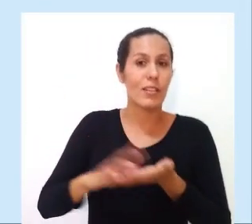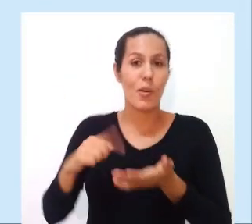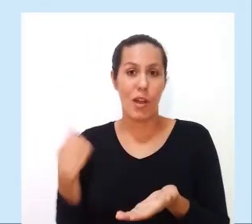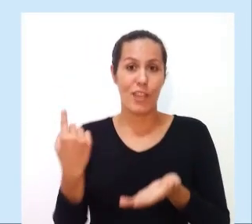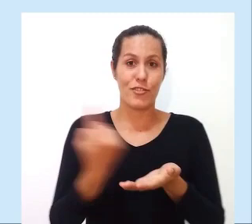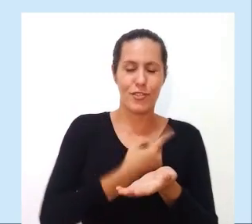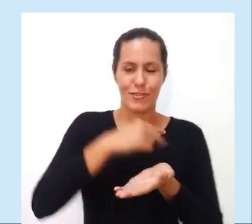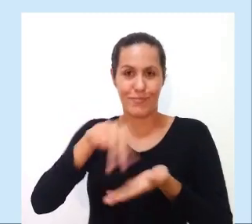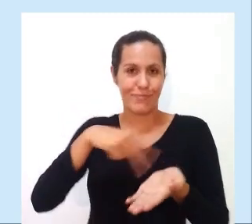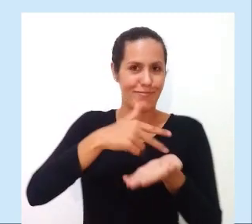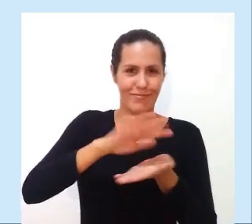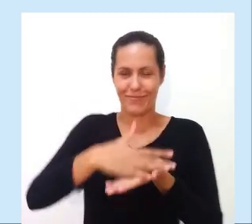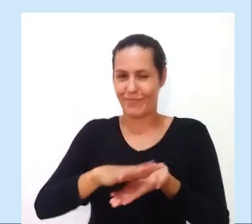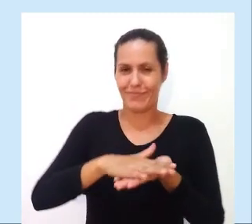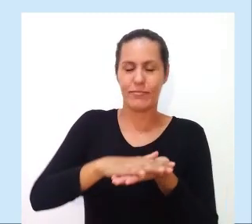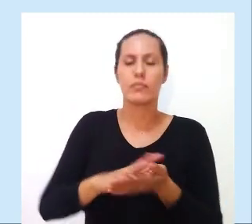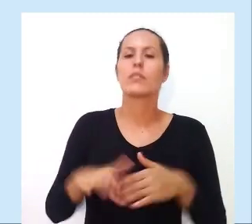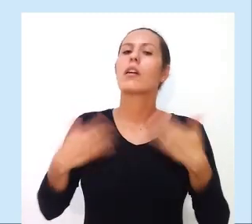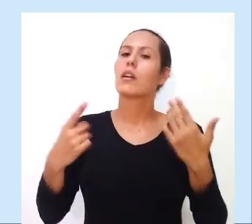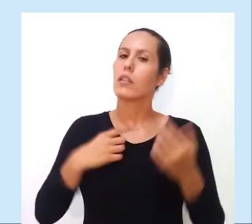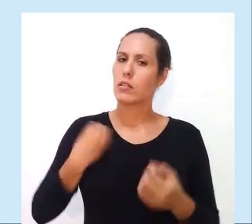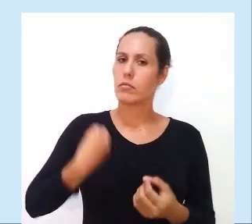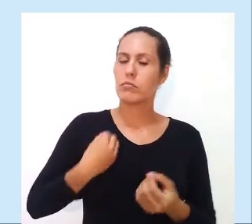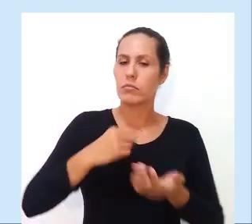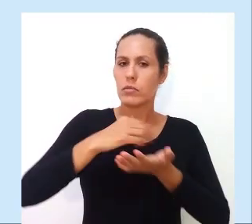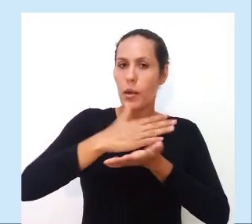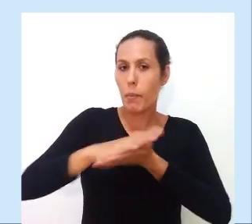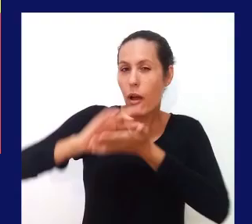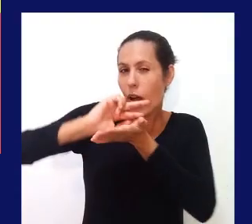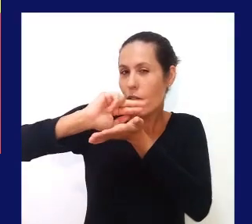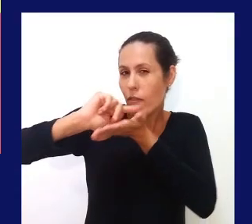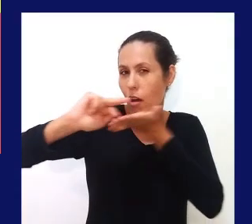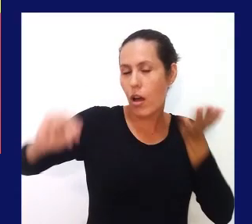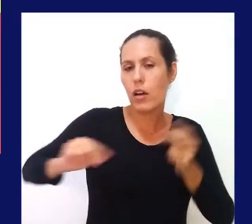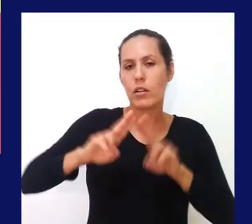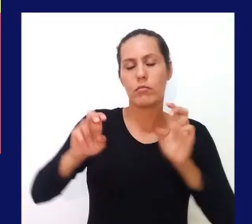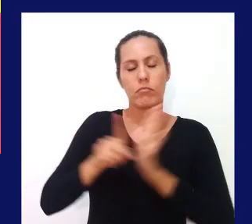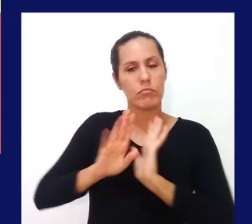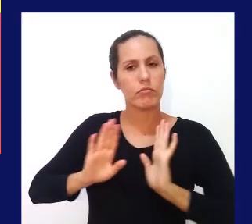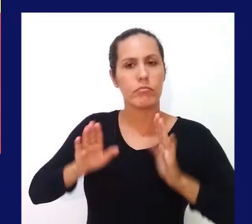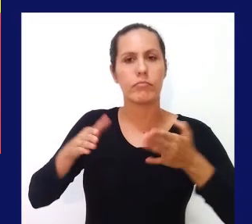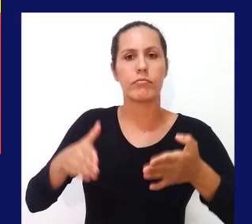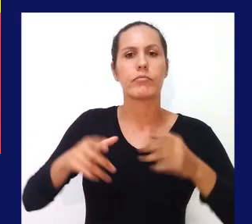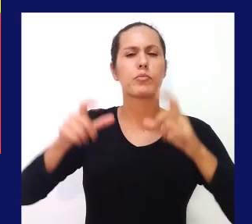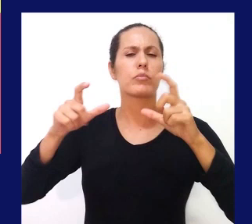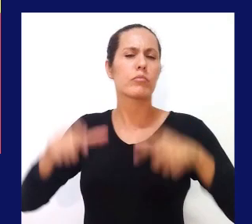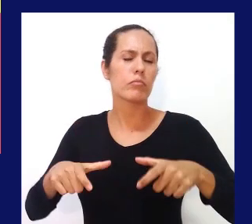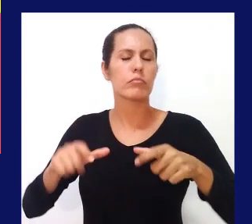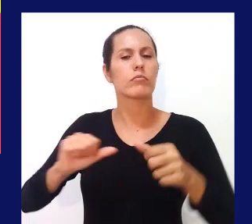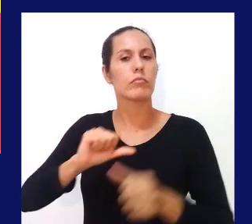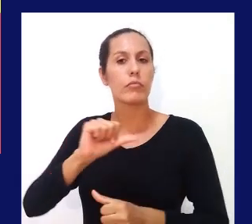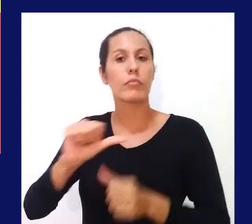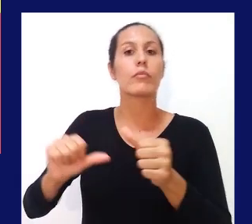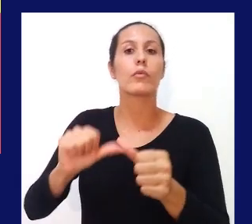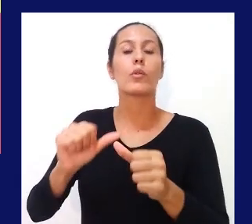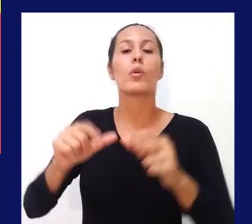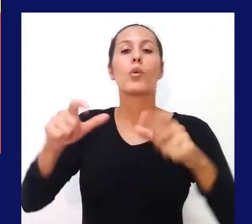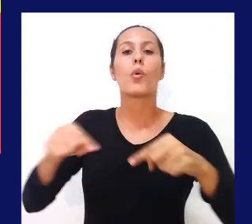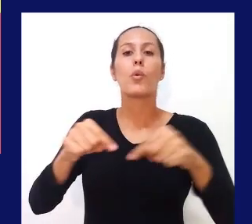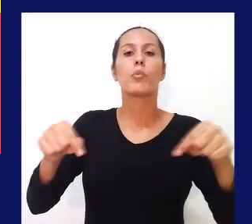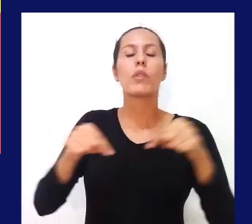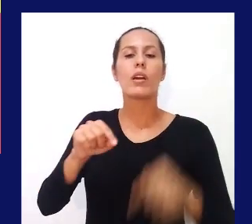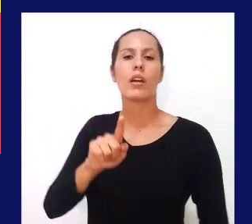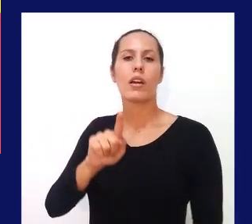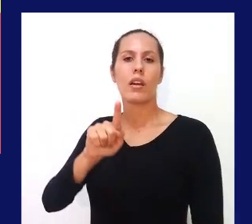de samba pra gente sambar. Então tem várias músicas que remetem a isso. Então os locais onde se dançavam passou a ser chamado